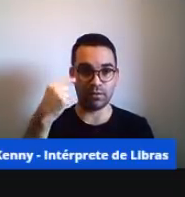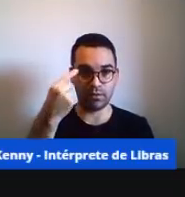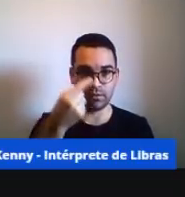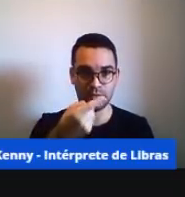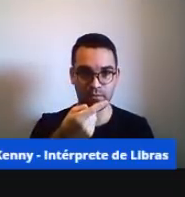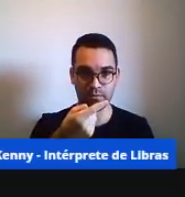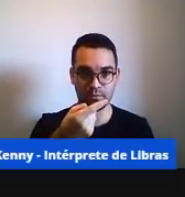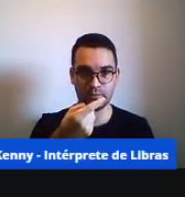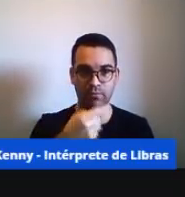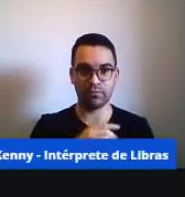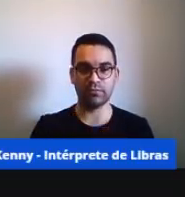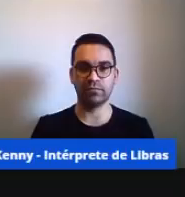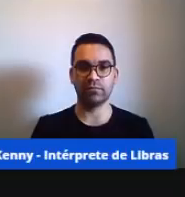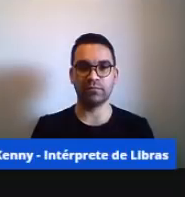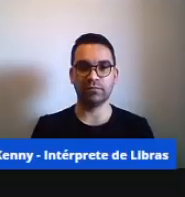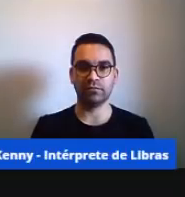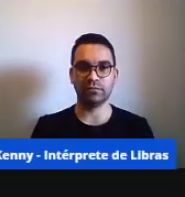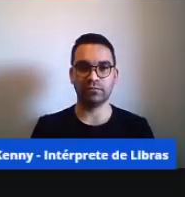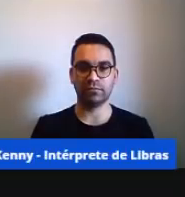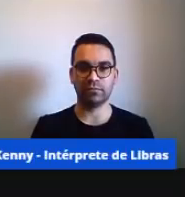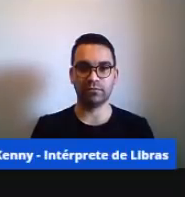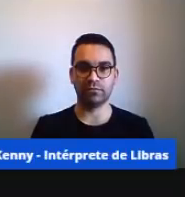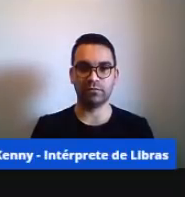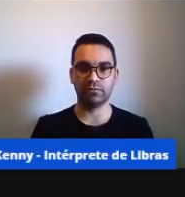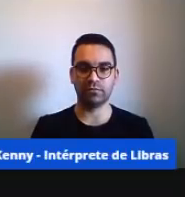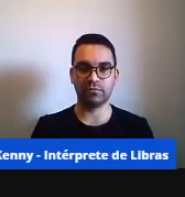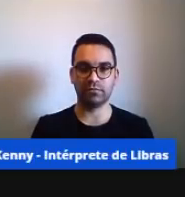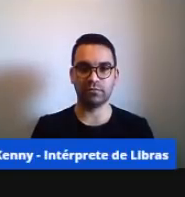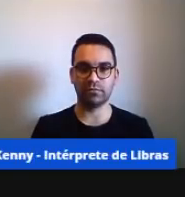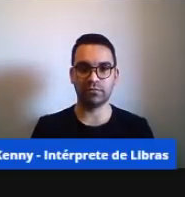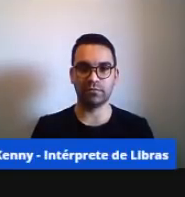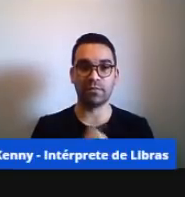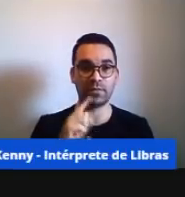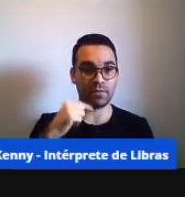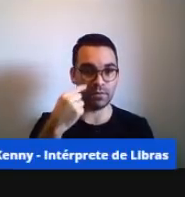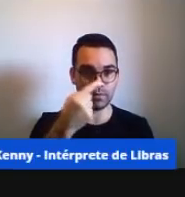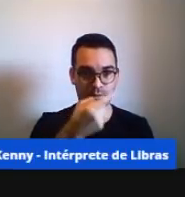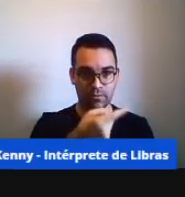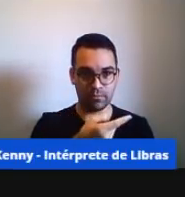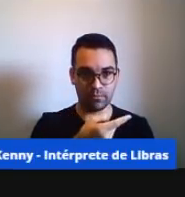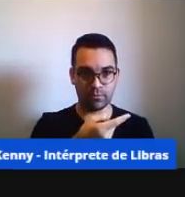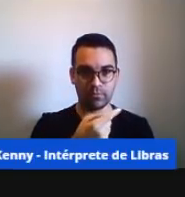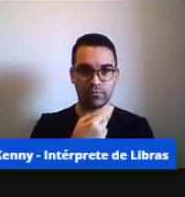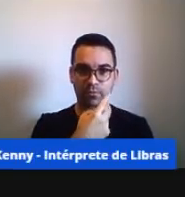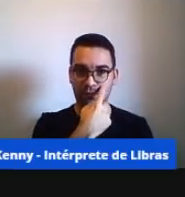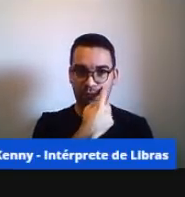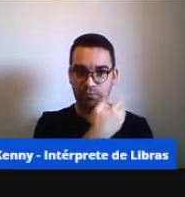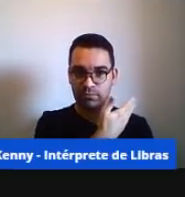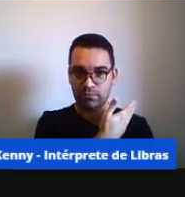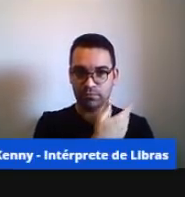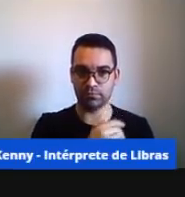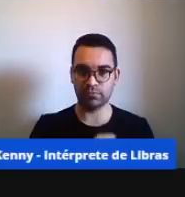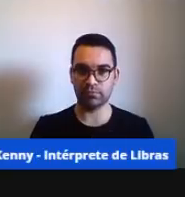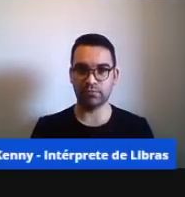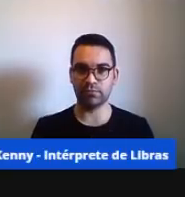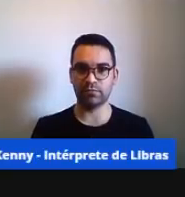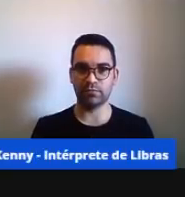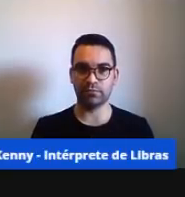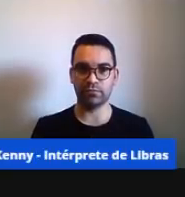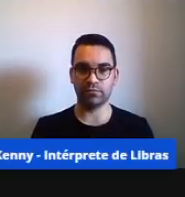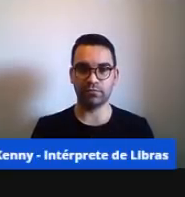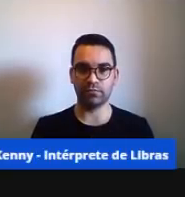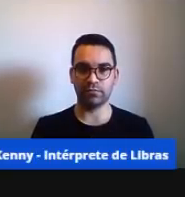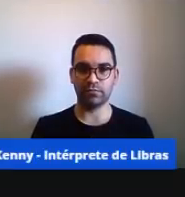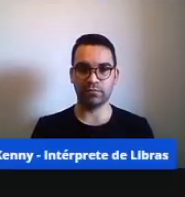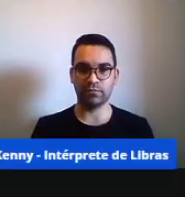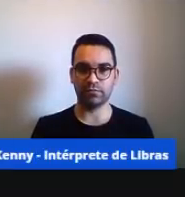Depois, esfregue os espaços entre os dedos. Posteriormente, esfregue o dorso dos dedos contra a palma